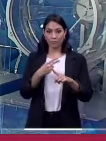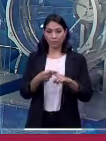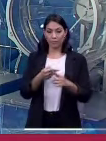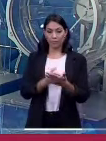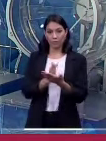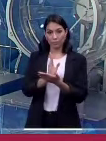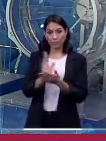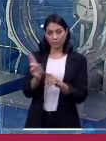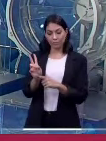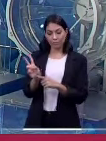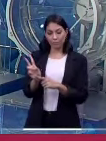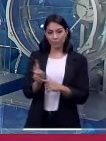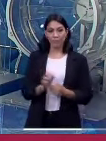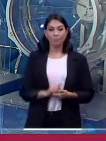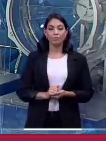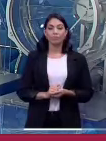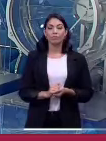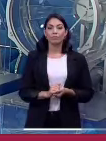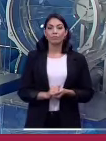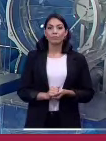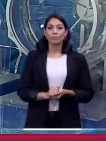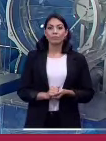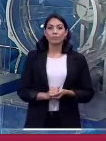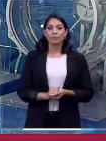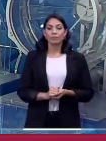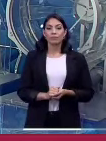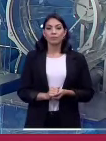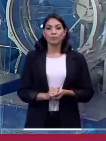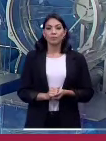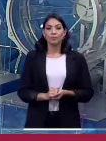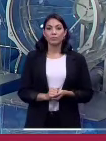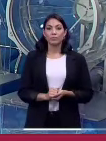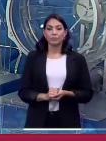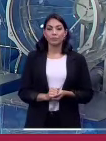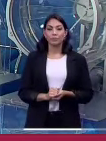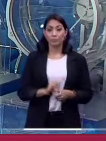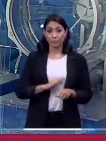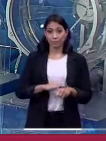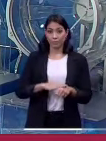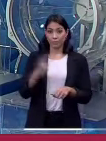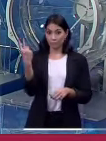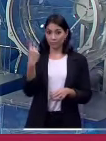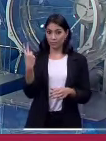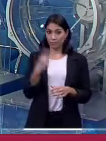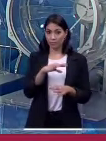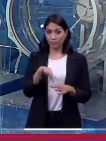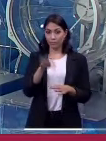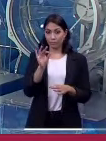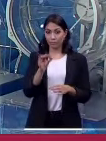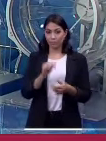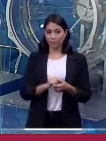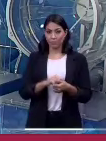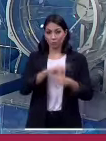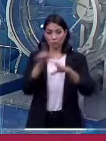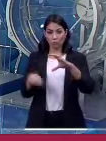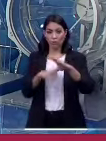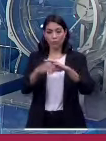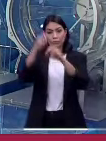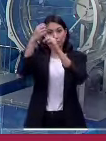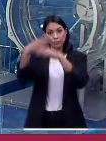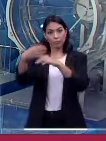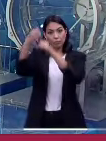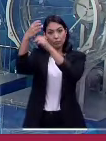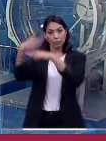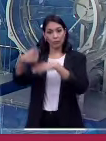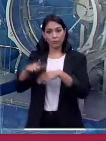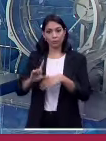Sena, realizado, validado pelas nossas auditoras populares. Para o segundo sorteio, conforme falamos, o globo será